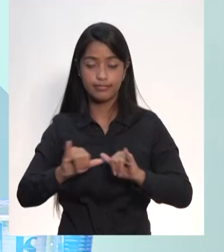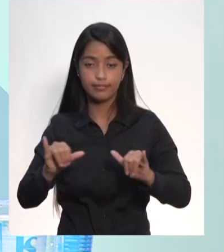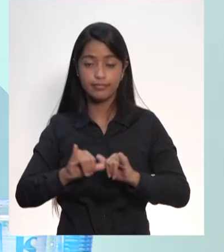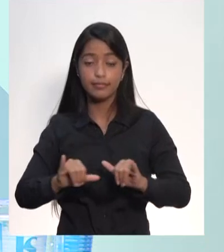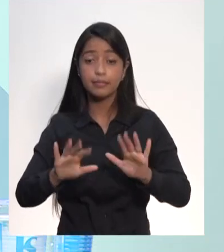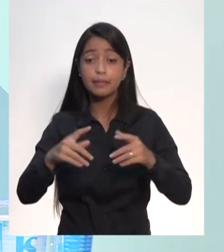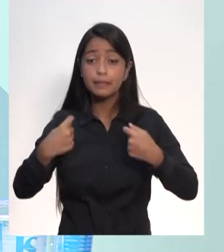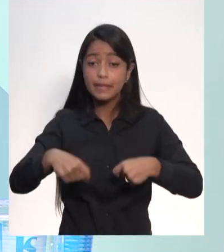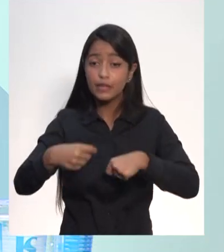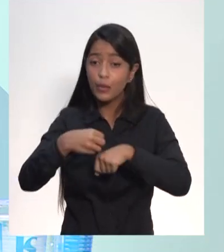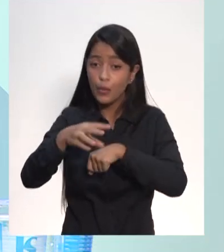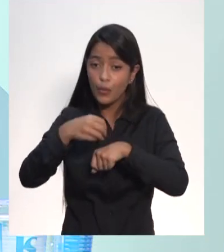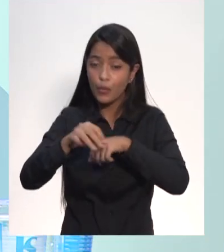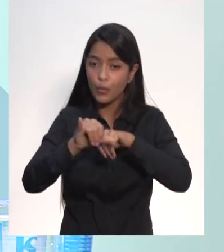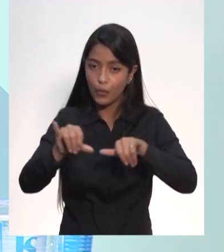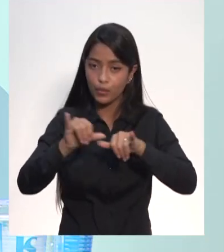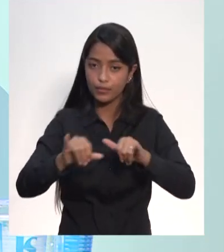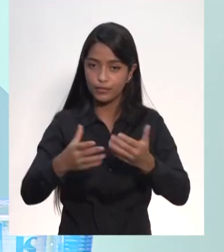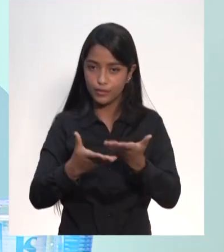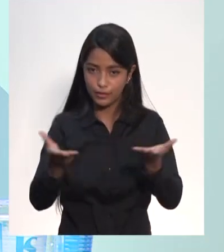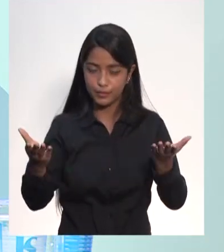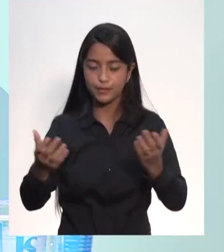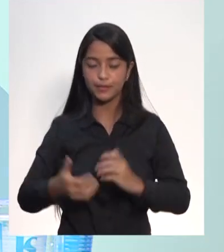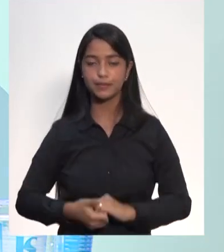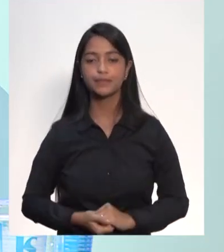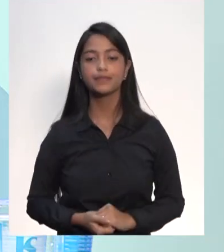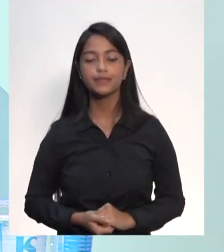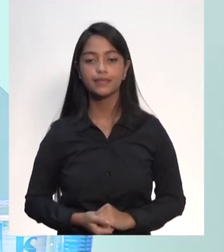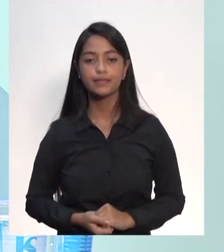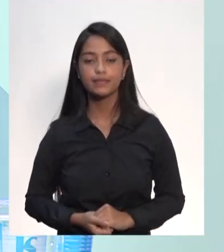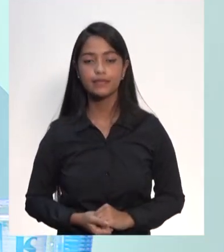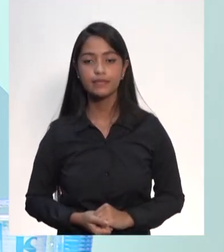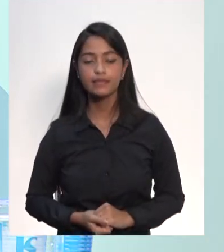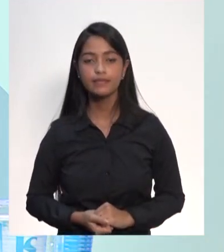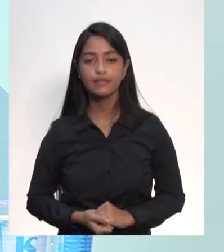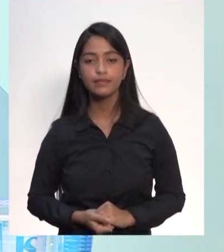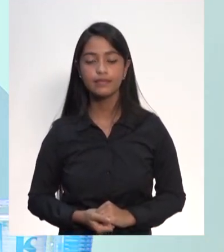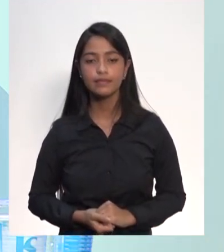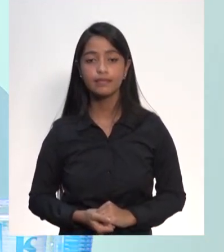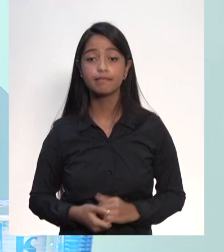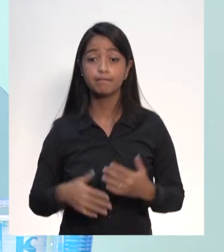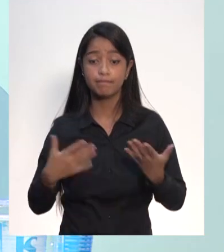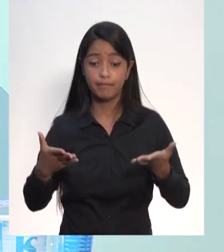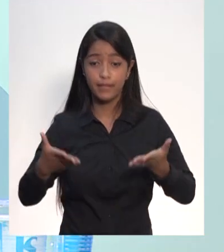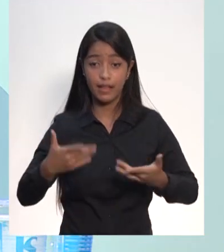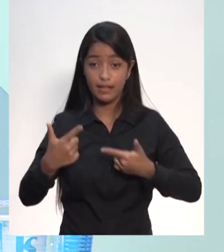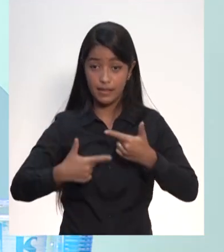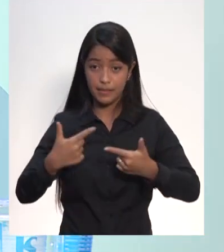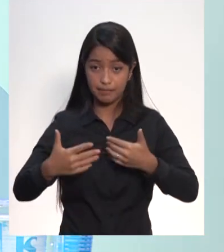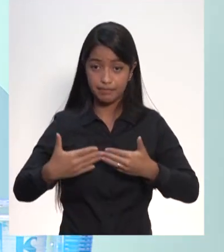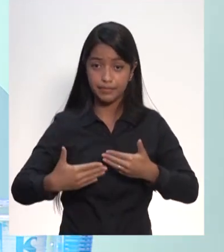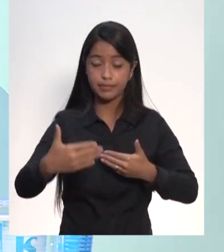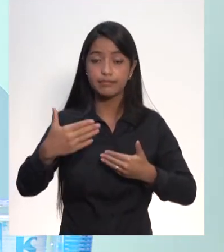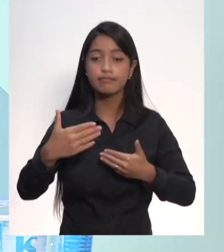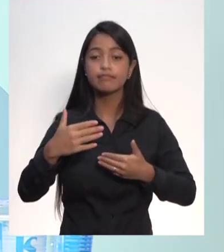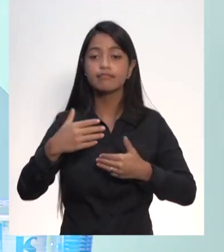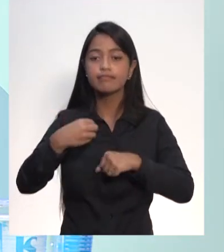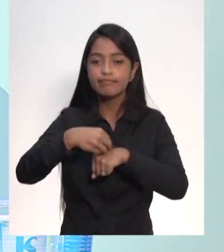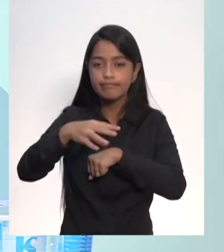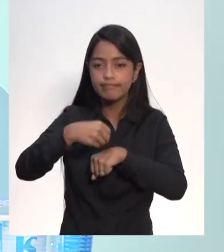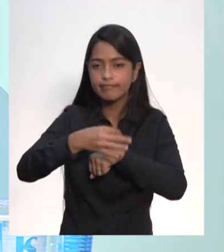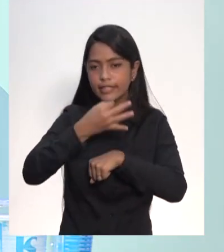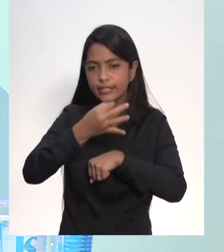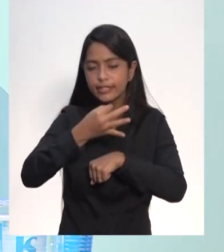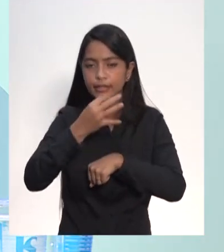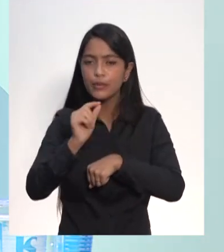passar algumas orientações para vocês, tá? E para esse trabalho, nós estamos trazendo aqui a sugestão de duas